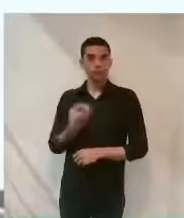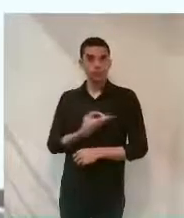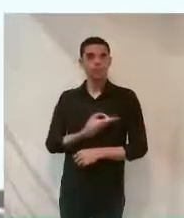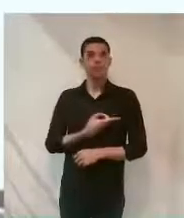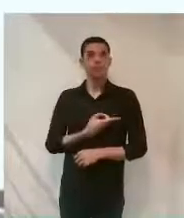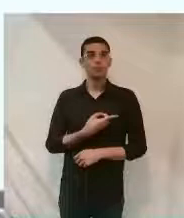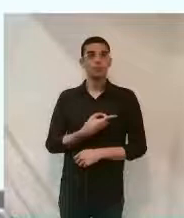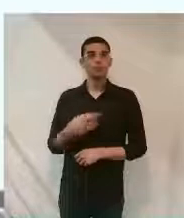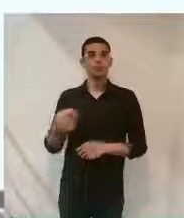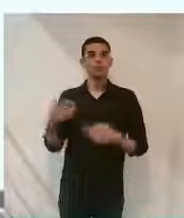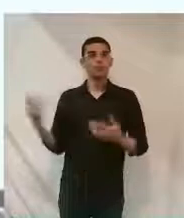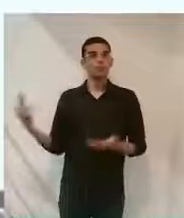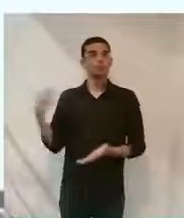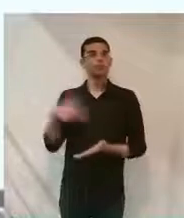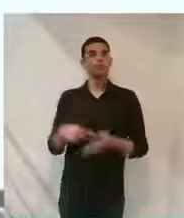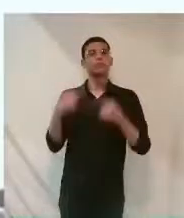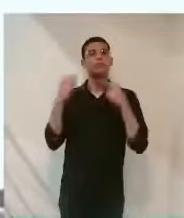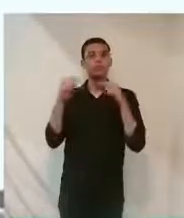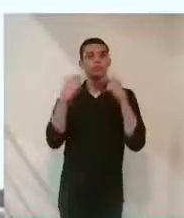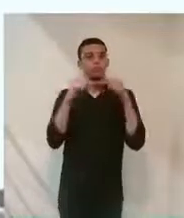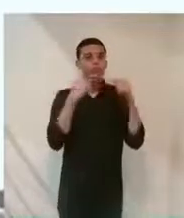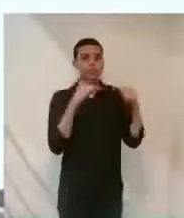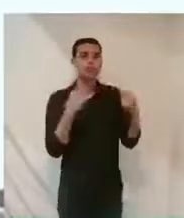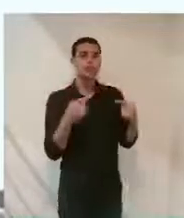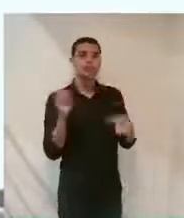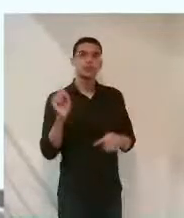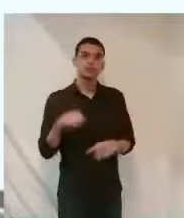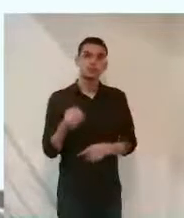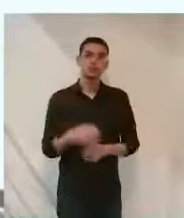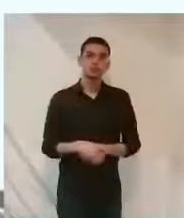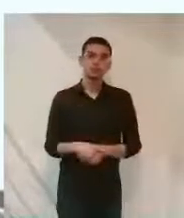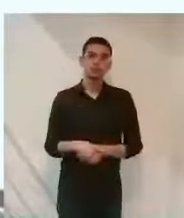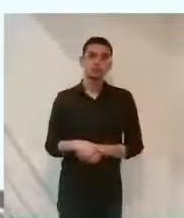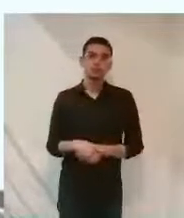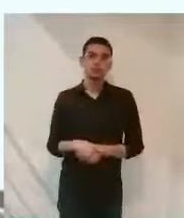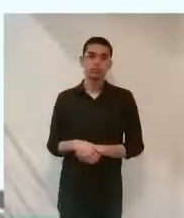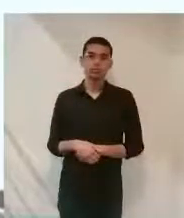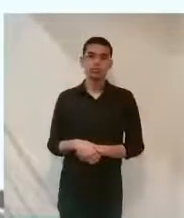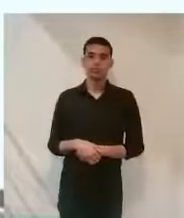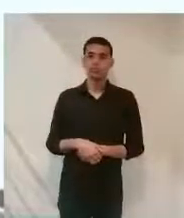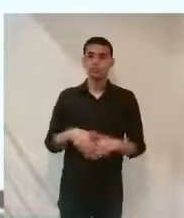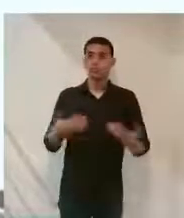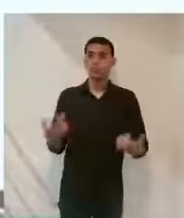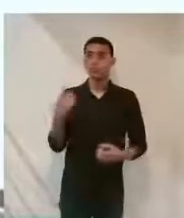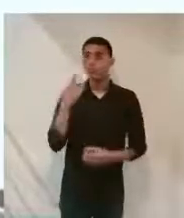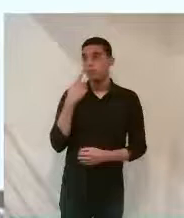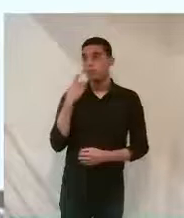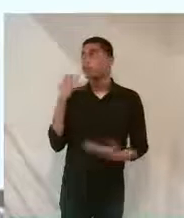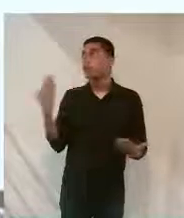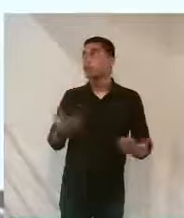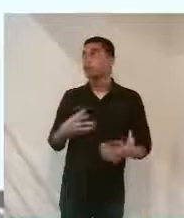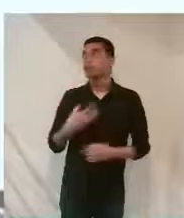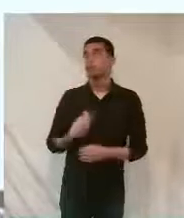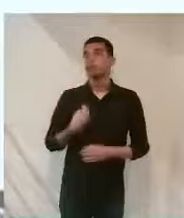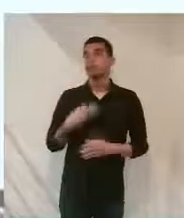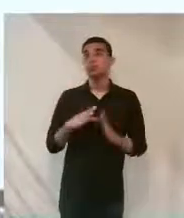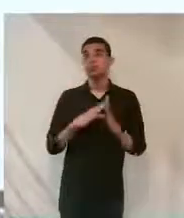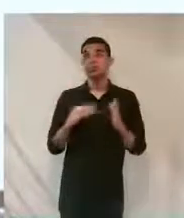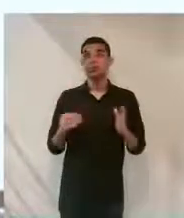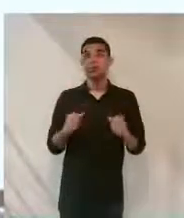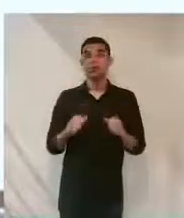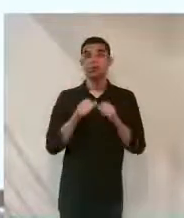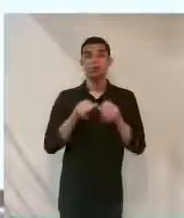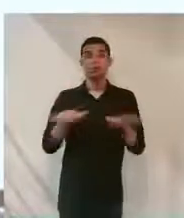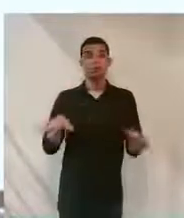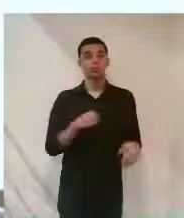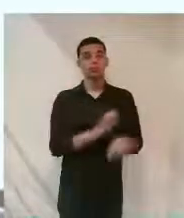Eu aí estranho, nós estamos sendo chamados para criticar, é isso mesmo? Bom, nós fomos chamados. Então, veja, hoje a gente tem um modelo de decreto que está sendo distribuído